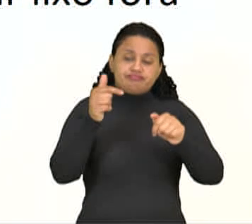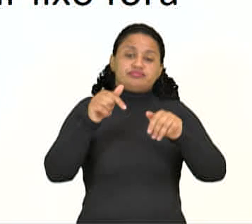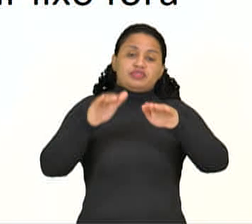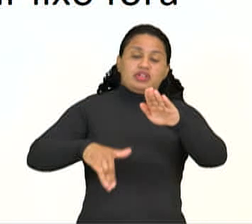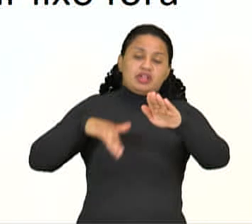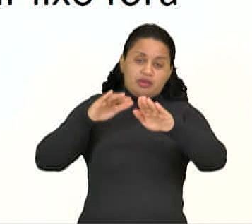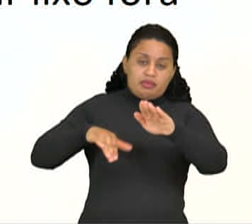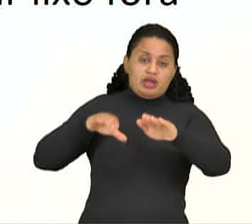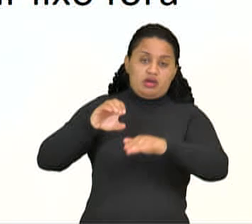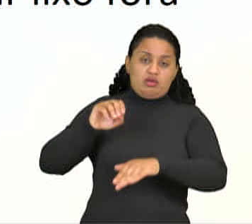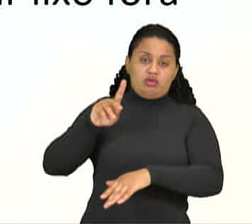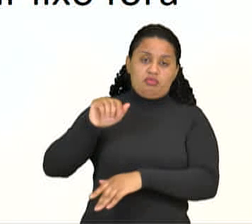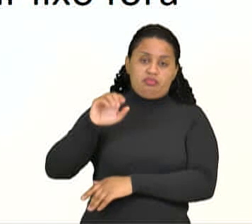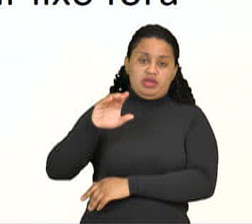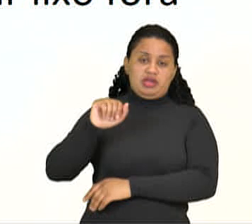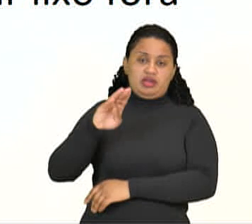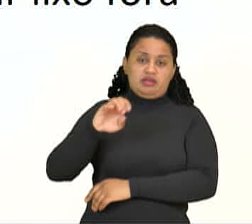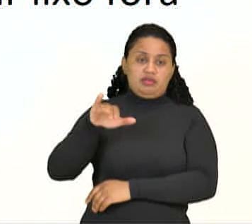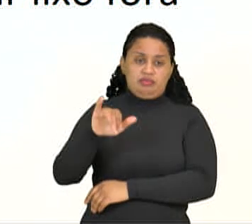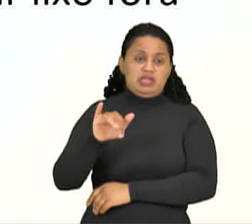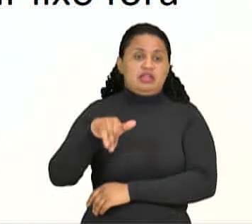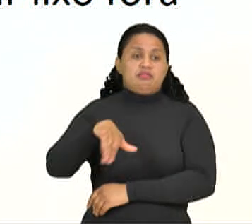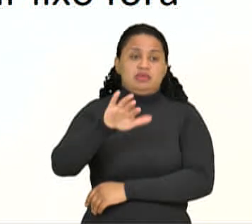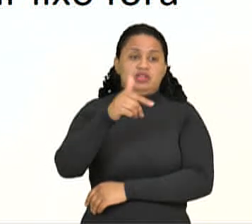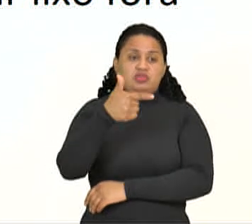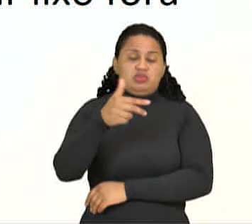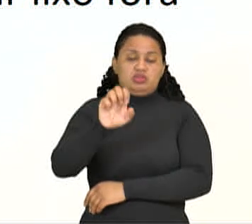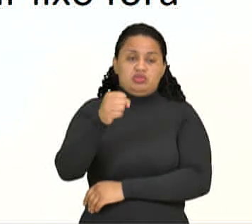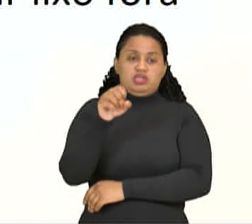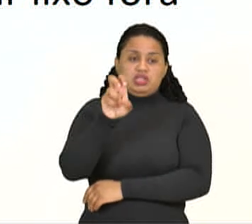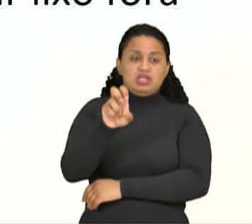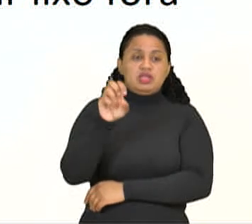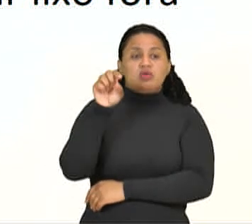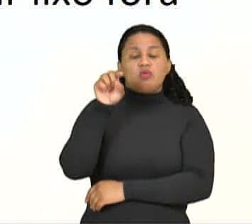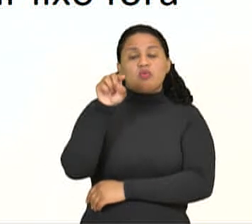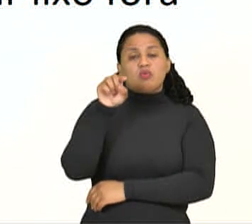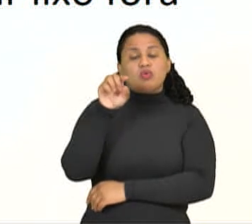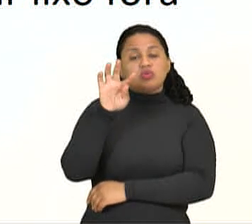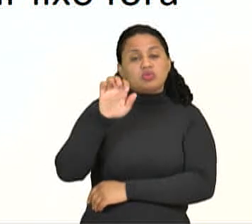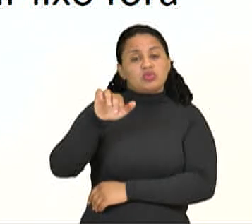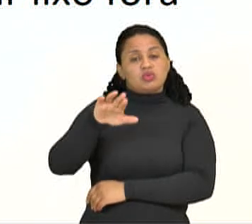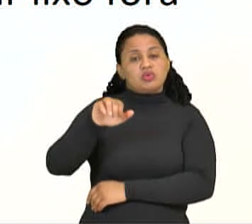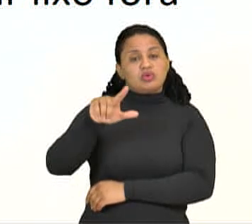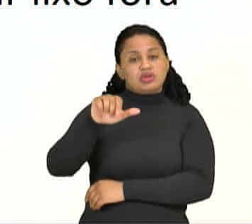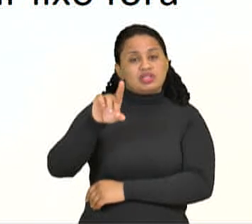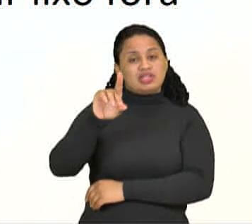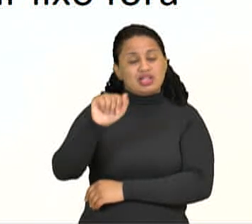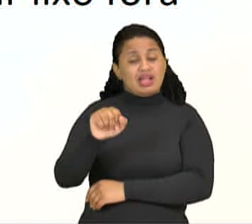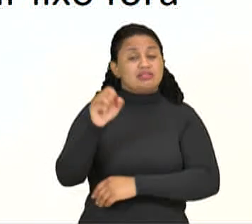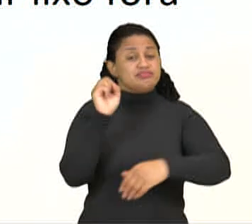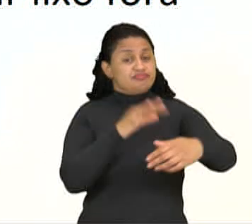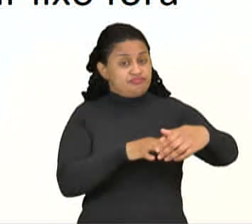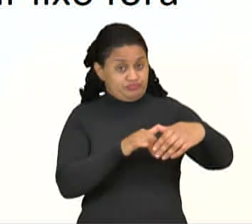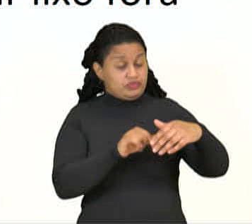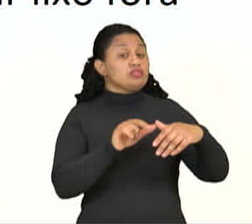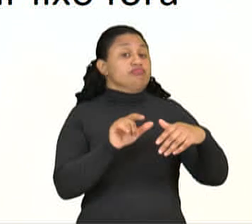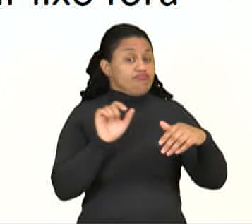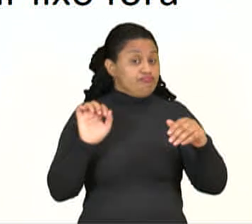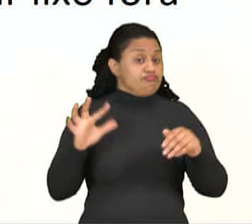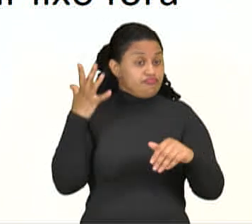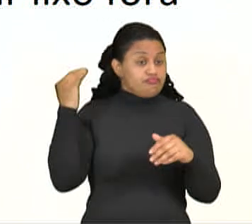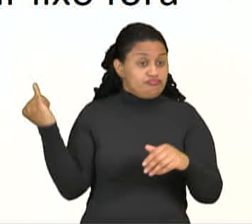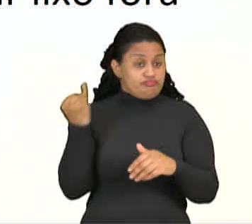de Copacabana deixou mais de 285 toneladas de lixo. Fato grande.